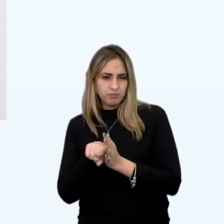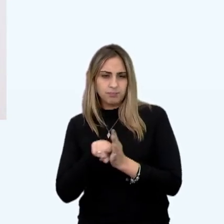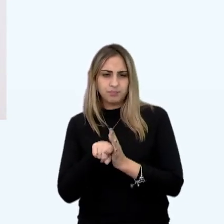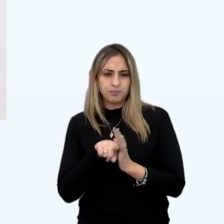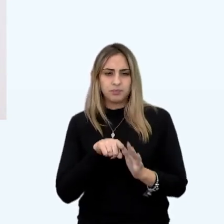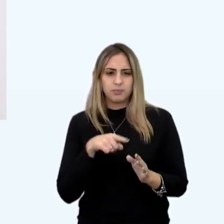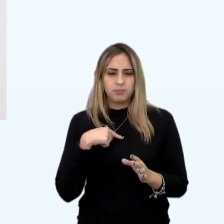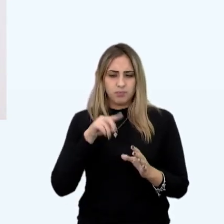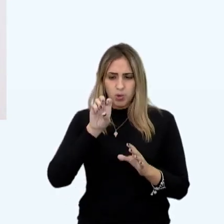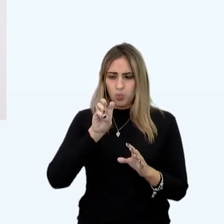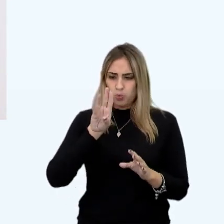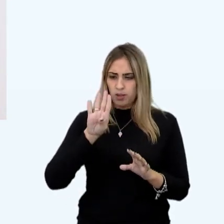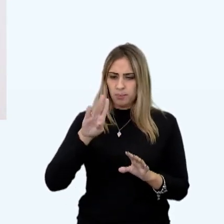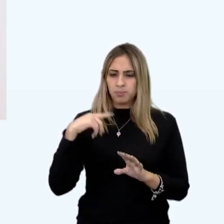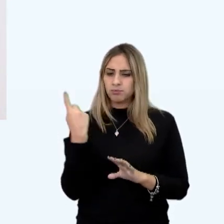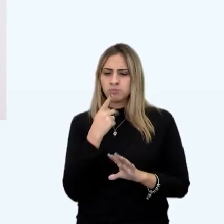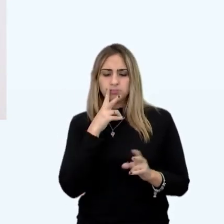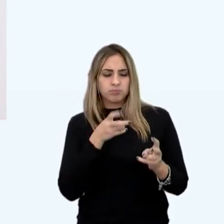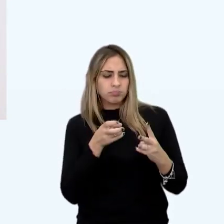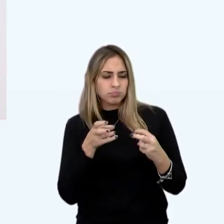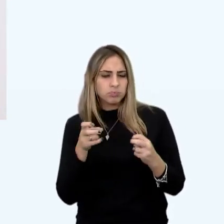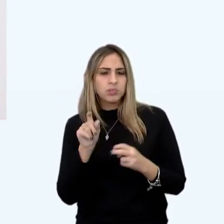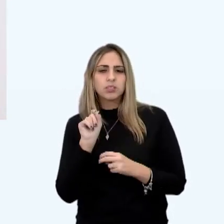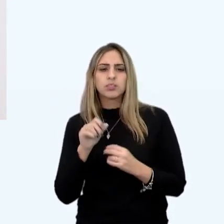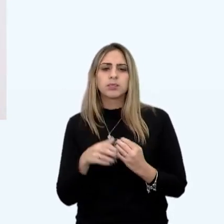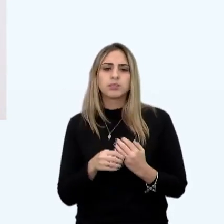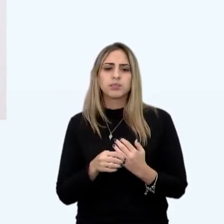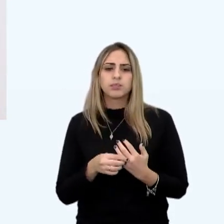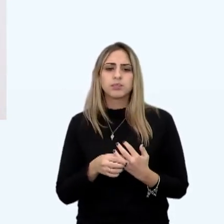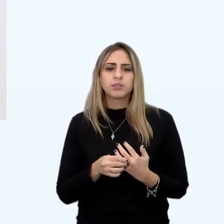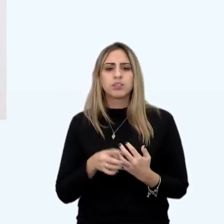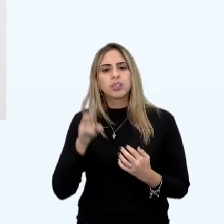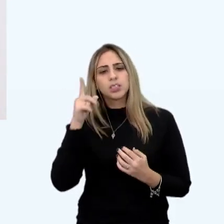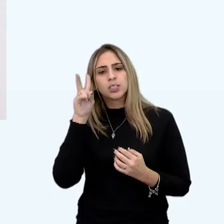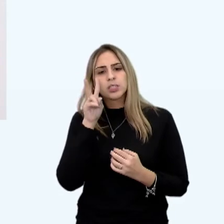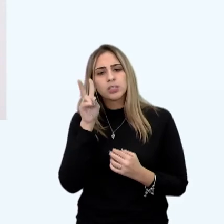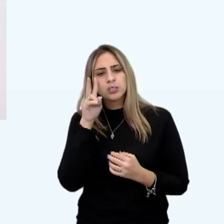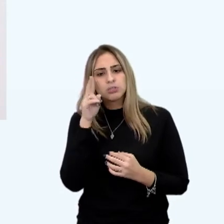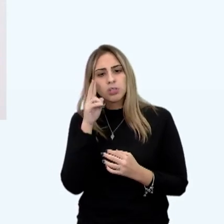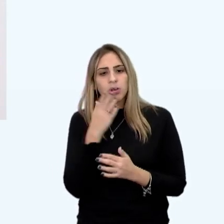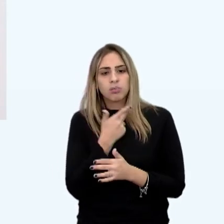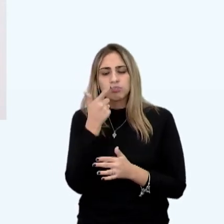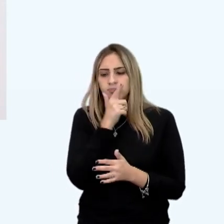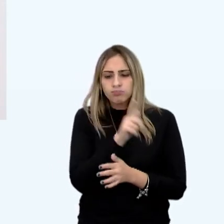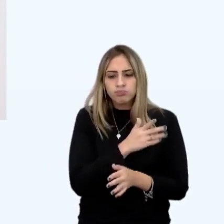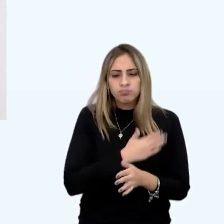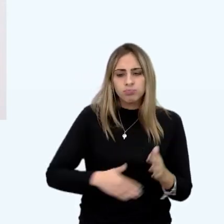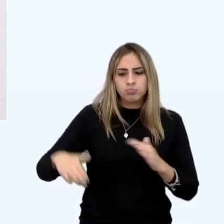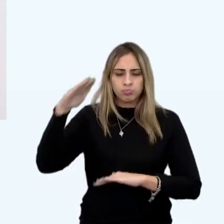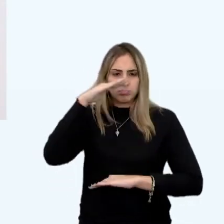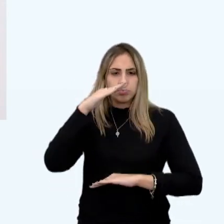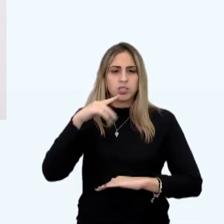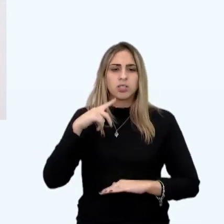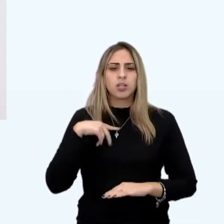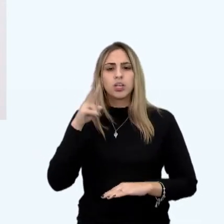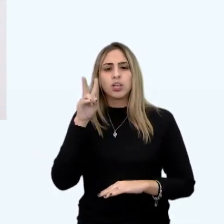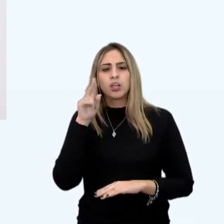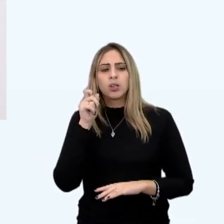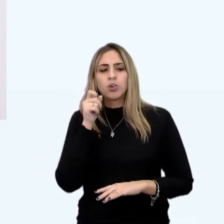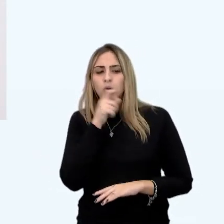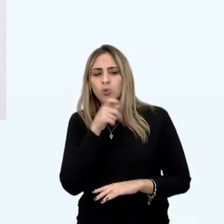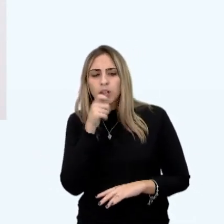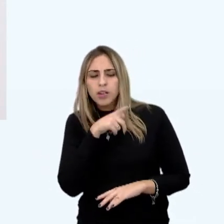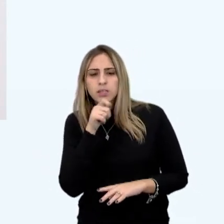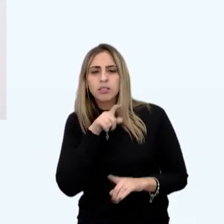web, podemos notar que geralmente são histórias de superação, conteúdos engraçados ou curiosidades. Então